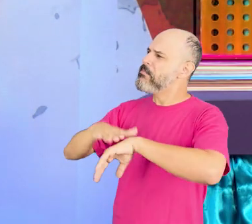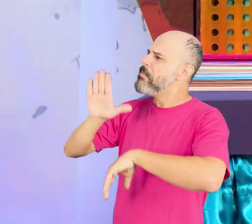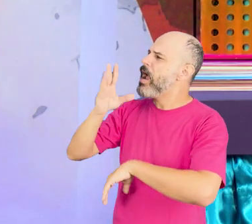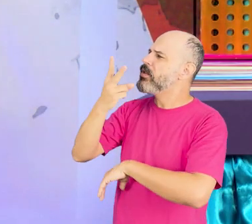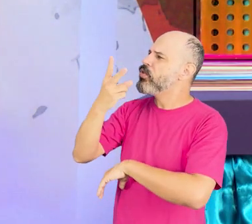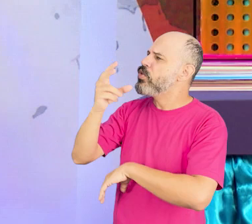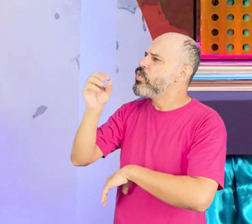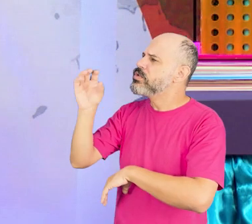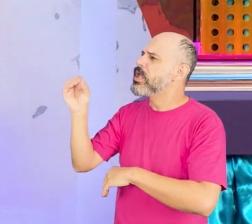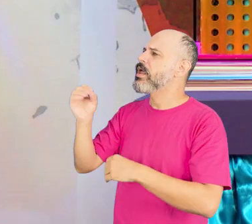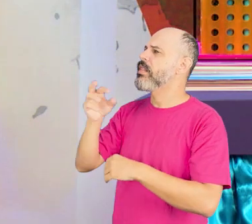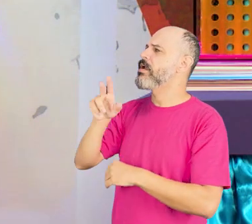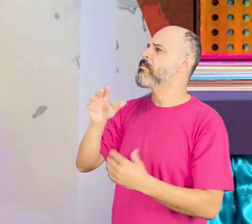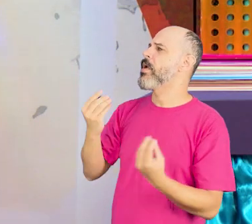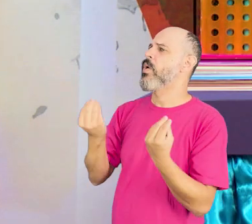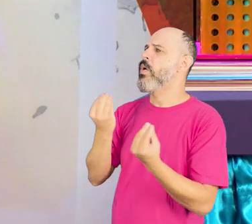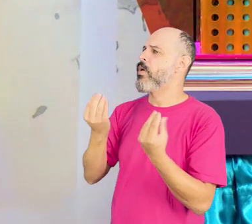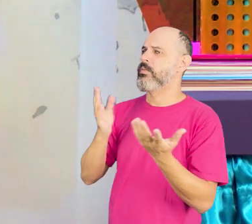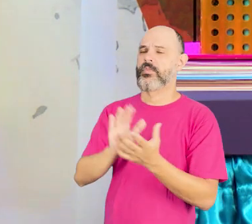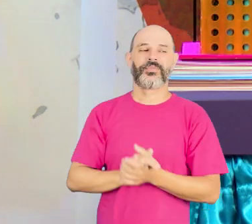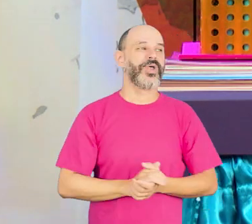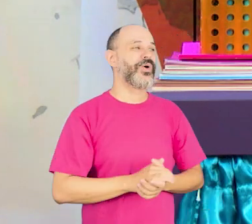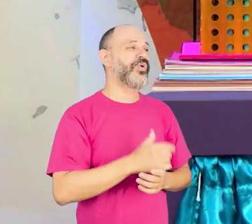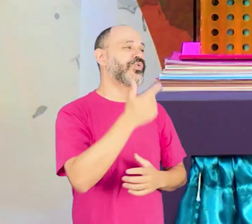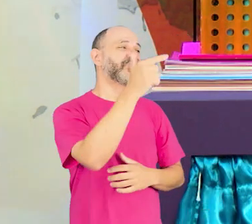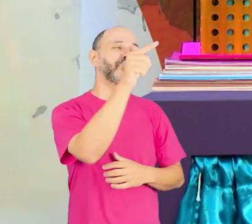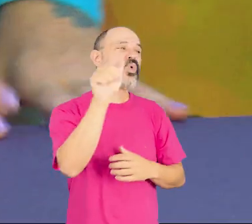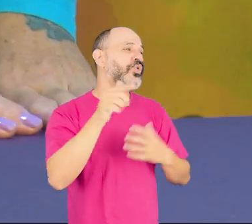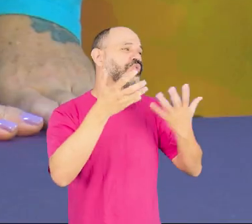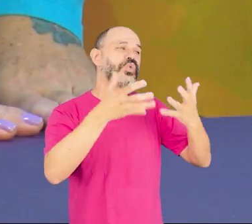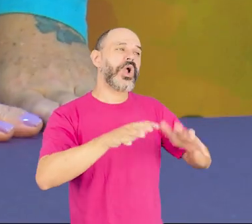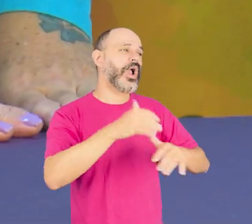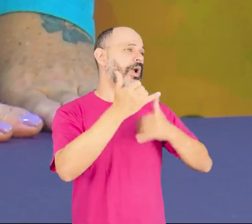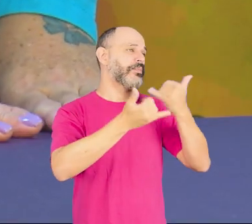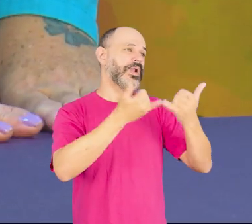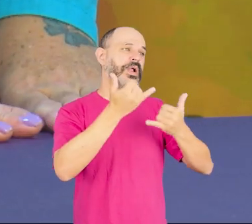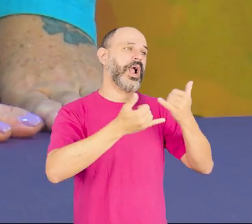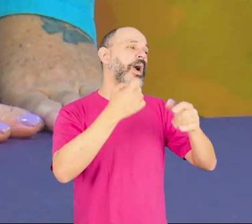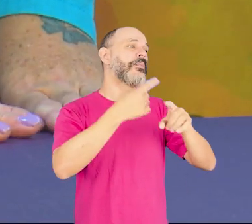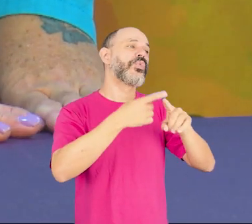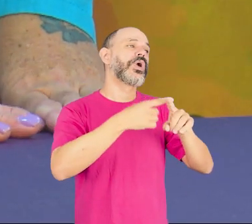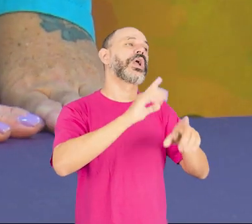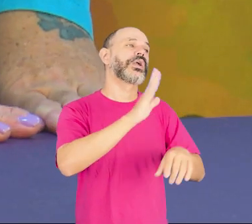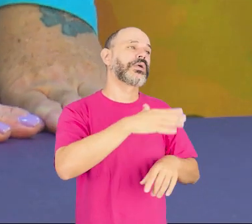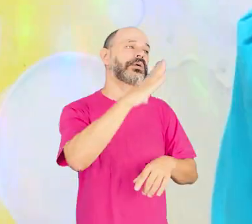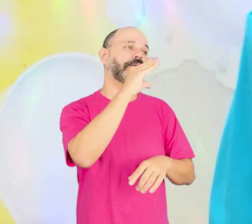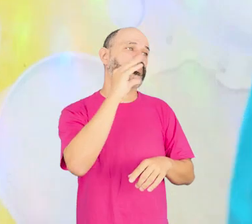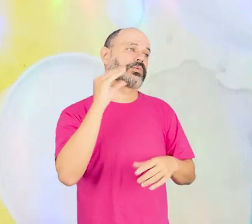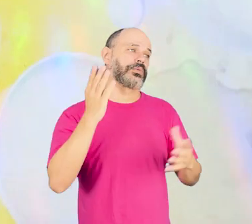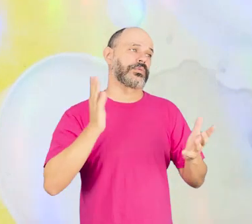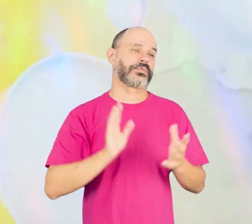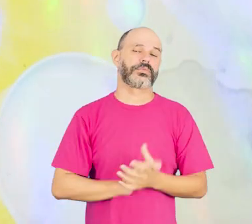200 irmãos? Os outros não querem mais brincar de pique-esconde! Já são adolescentes!